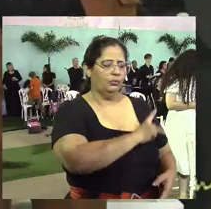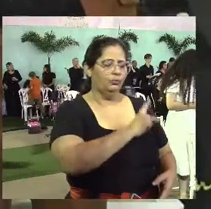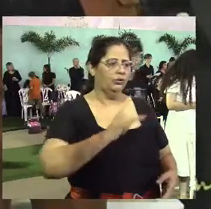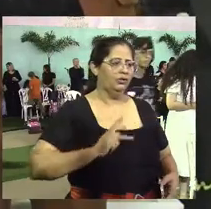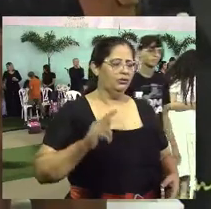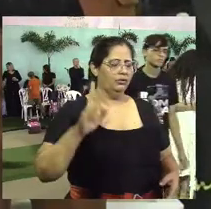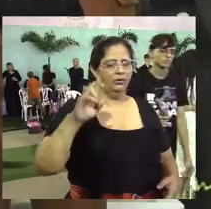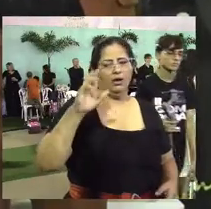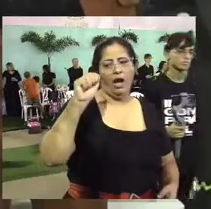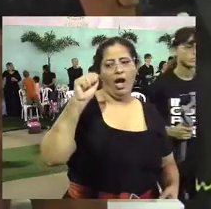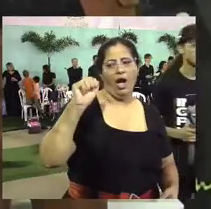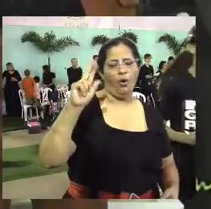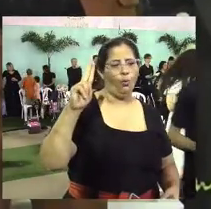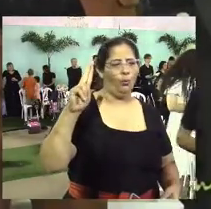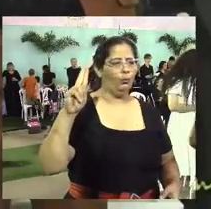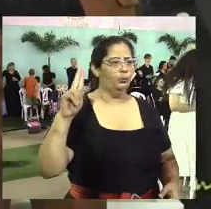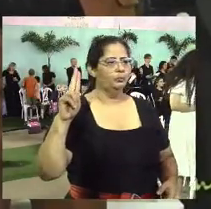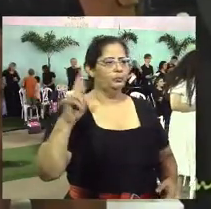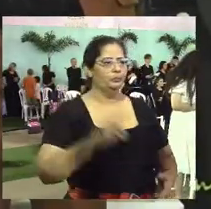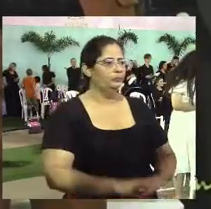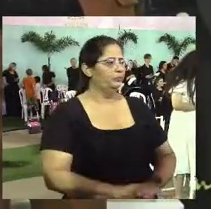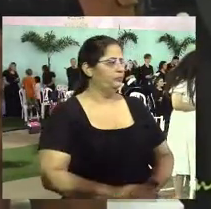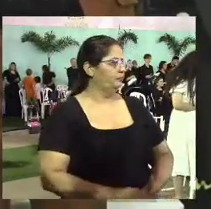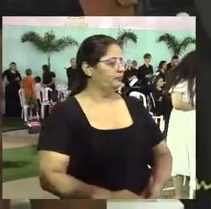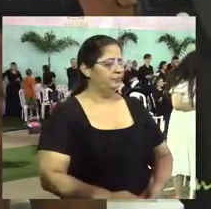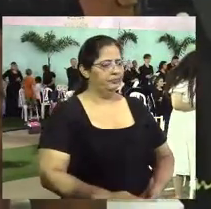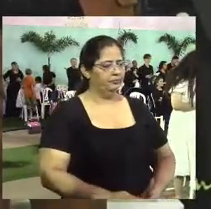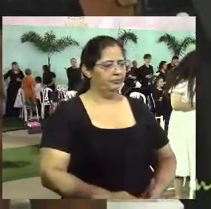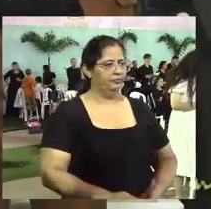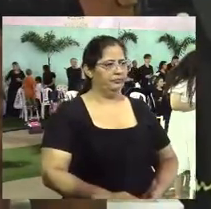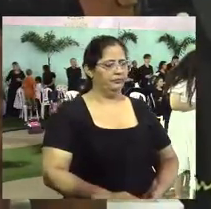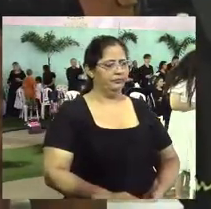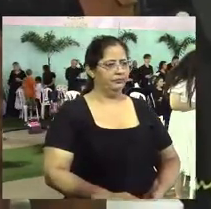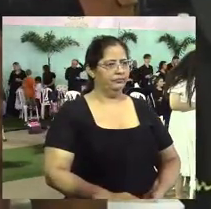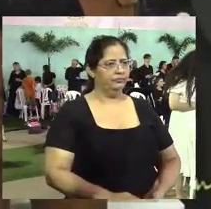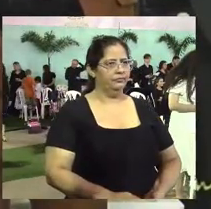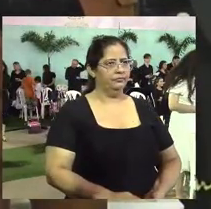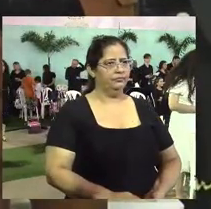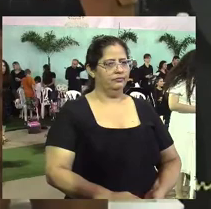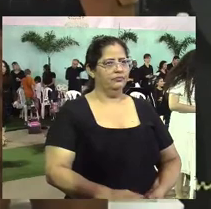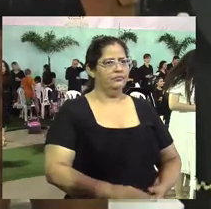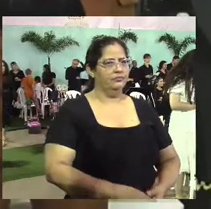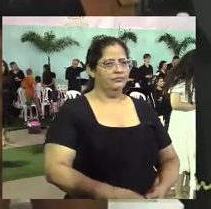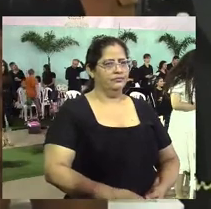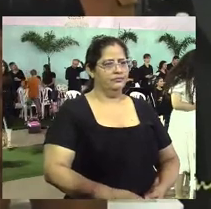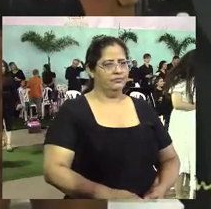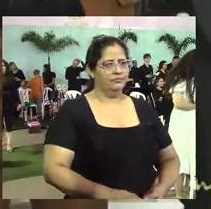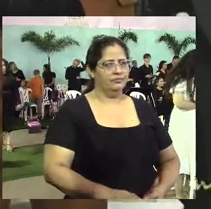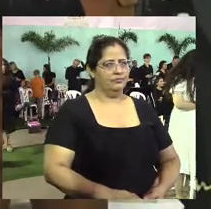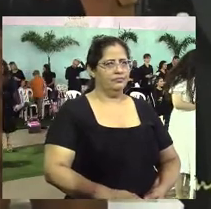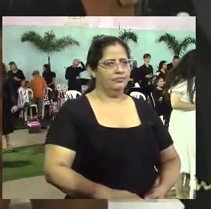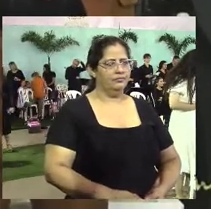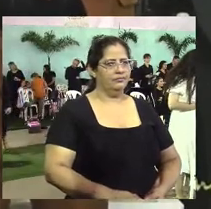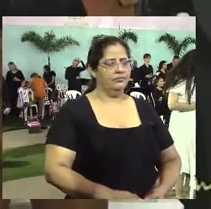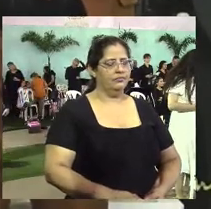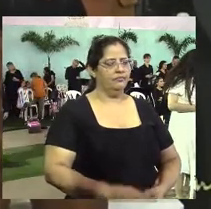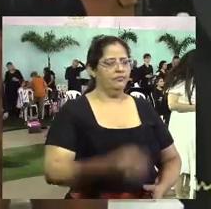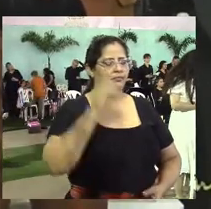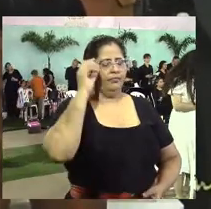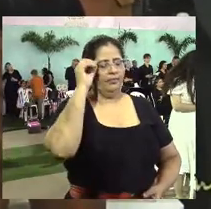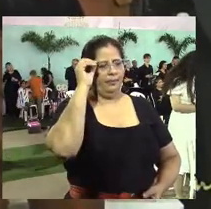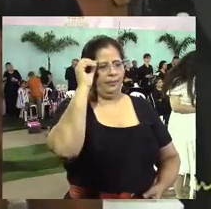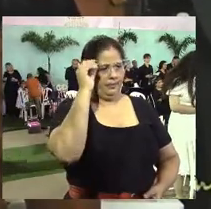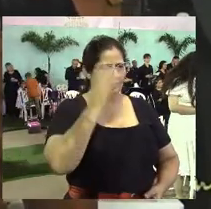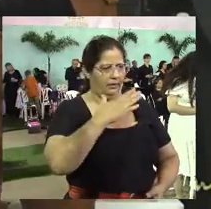senhor trabalho de tanta excelência viu desde a chegada cada momento a gente vê a excelência nesse trabalho parabéns minha esposa